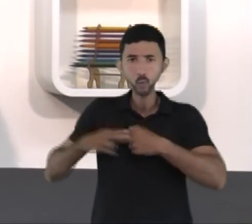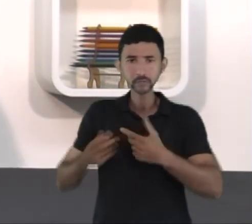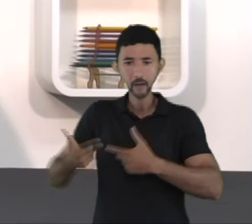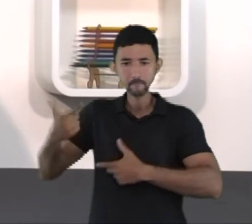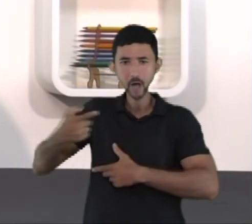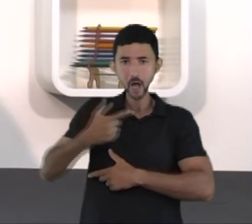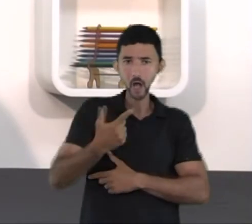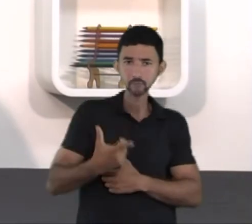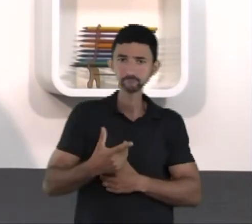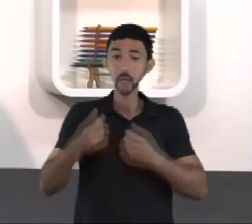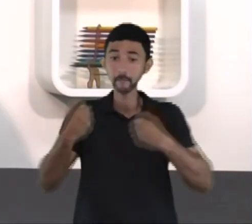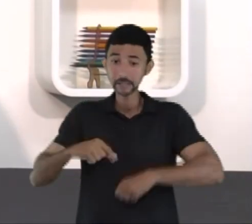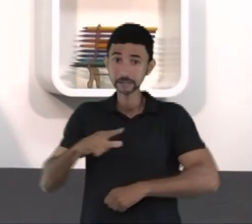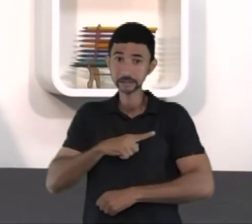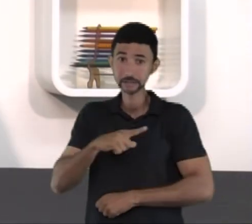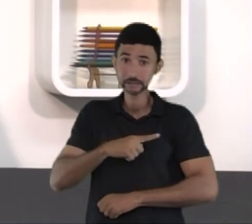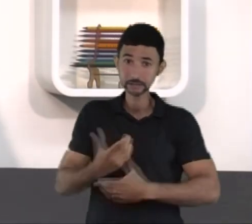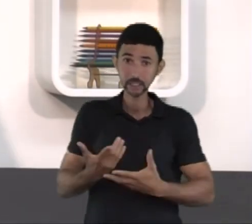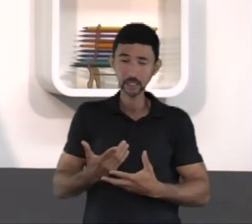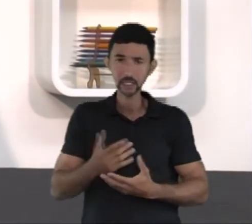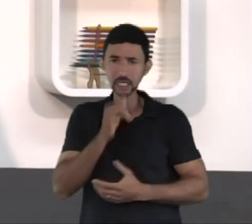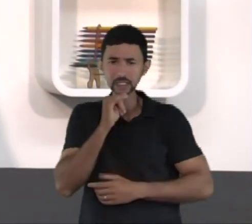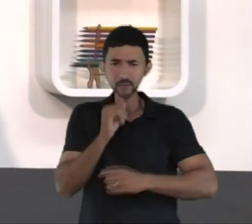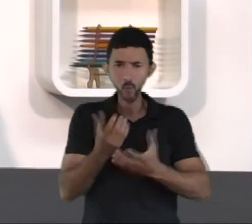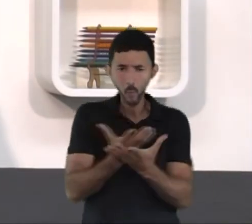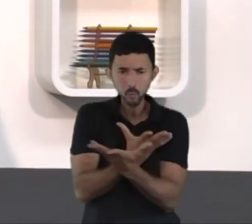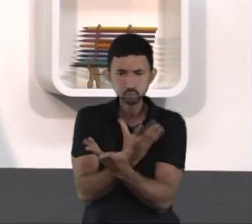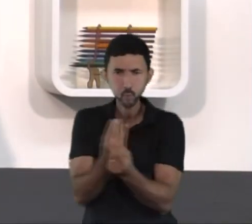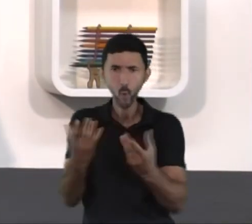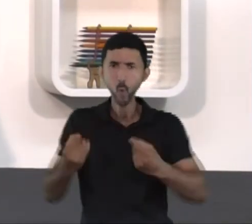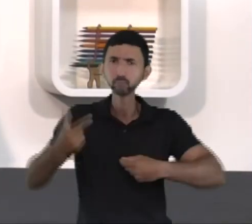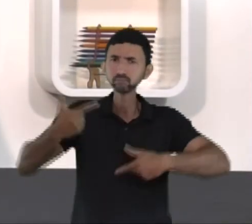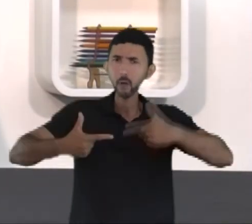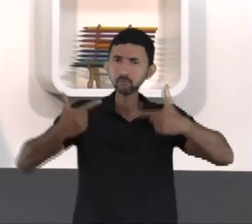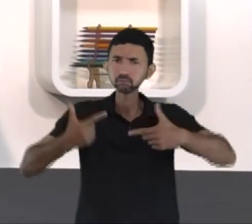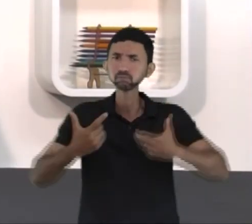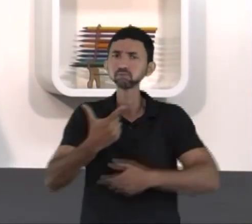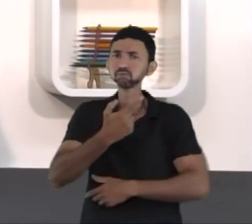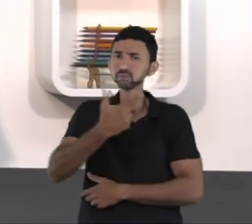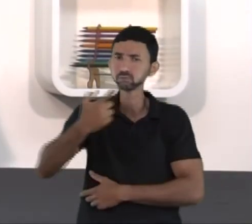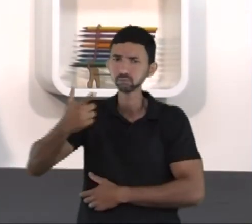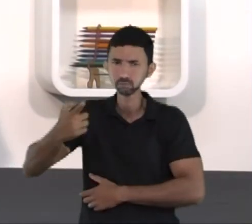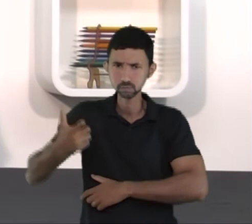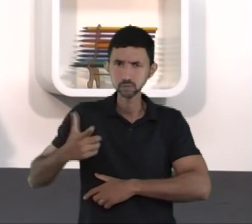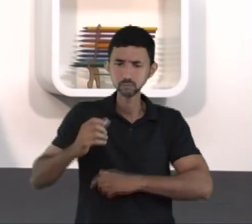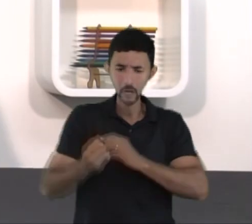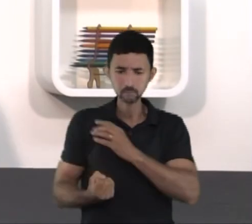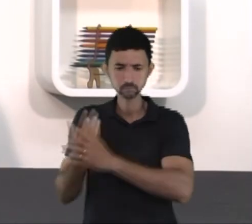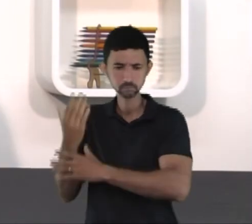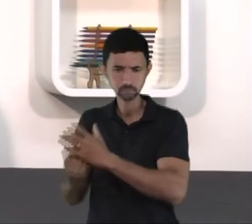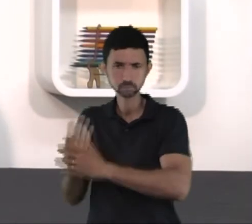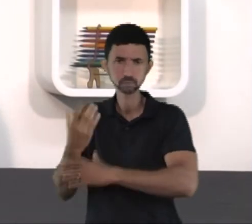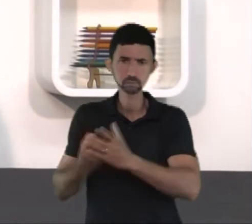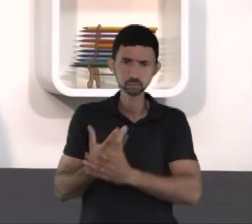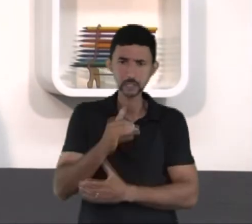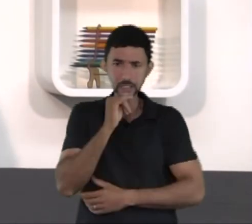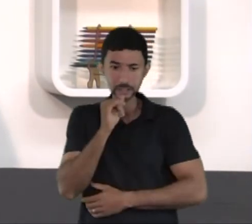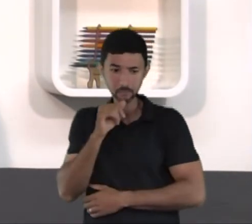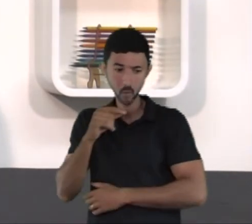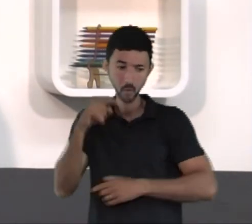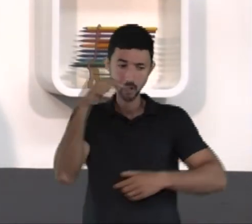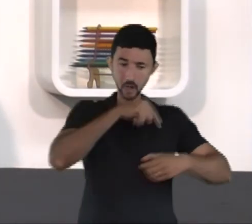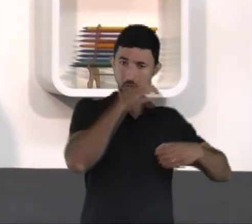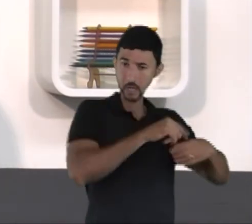eu preciso ter um arsenal bélico suficiente para poder gerar o medo e